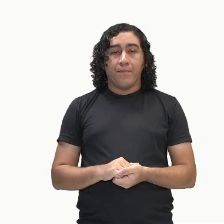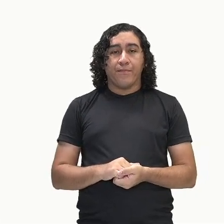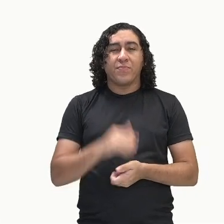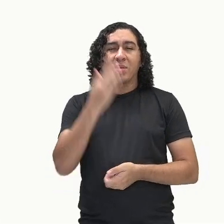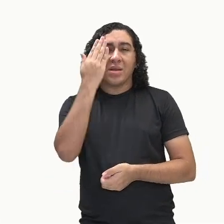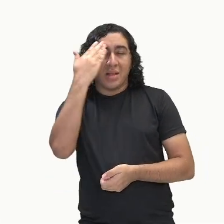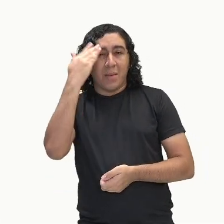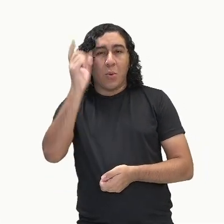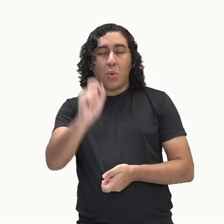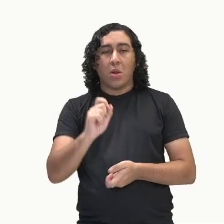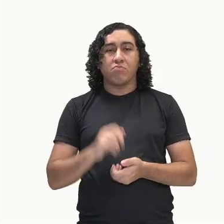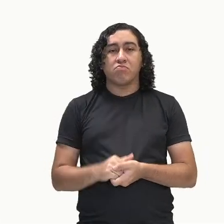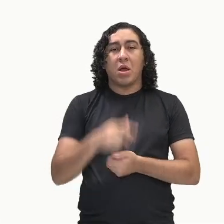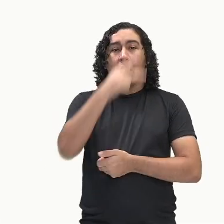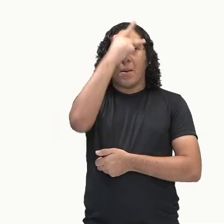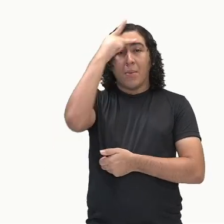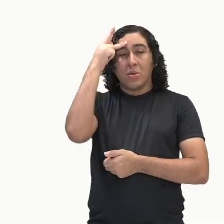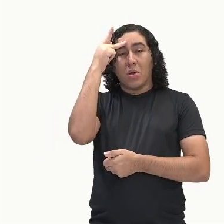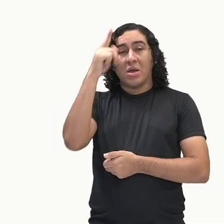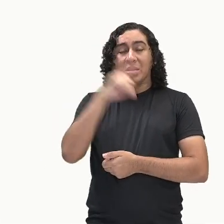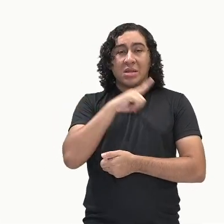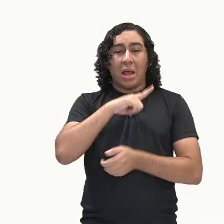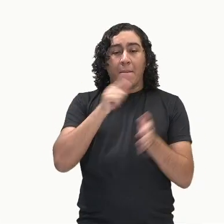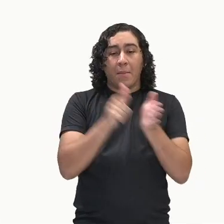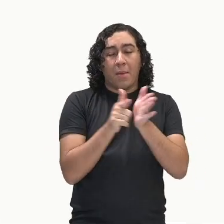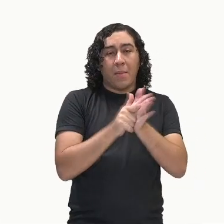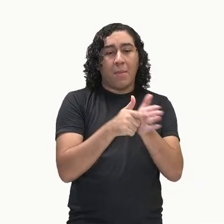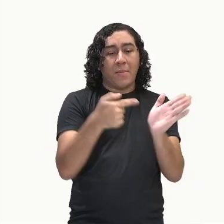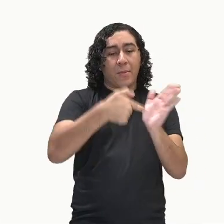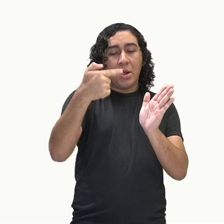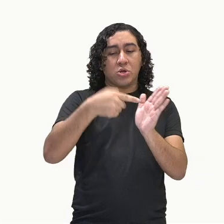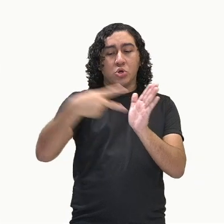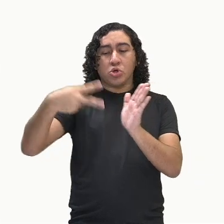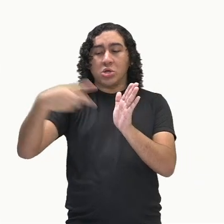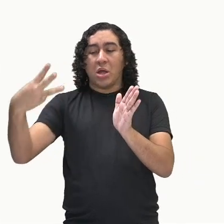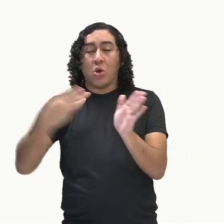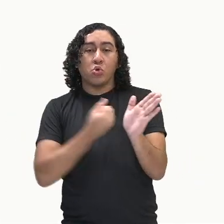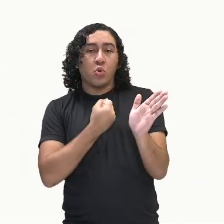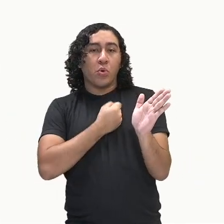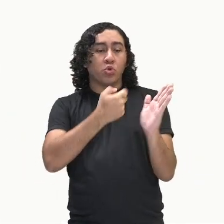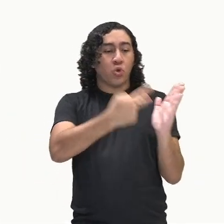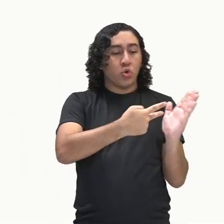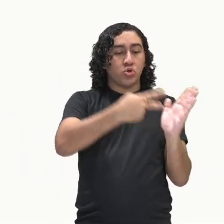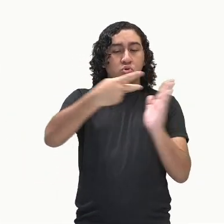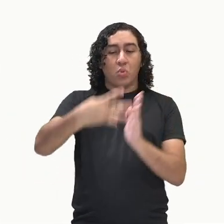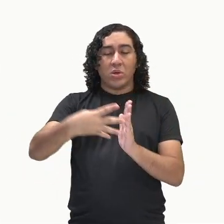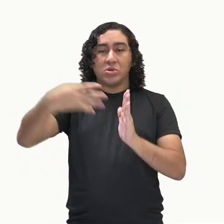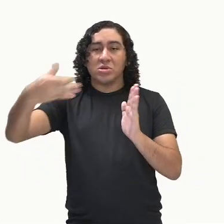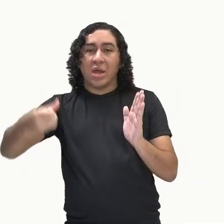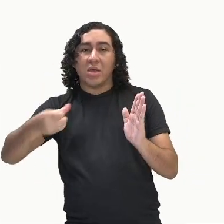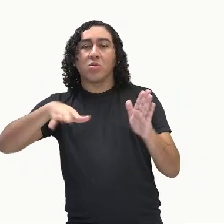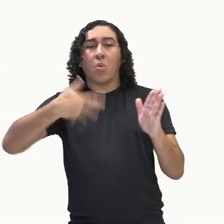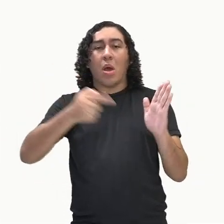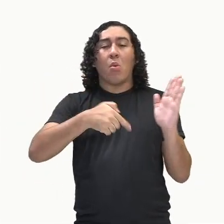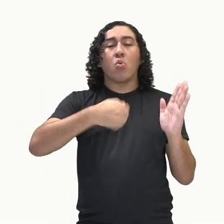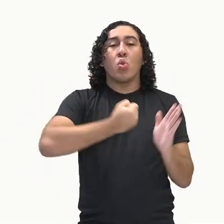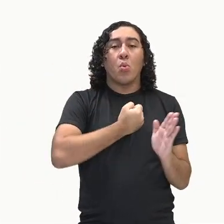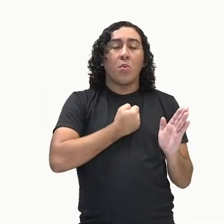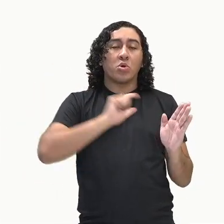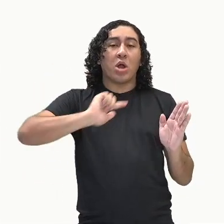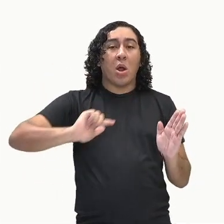Sabendo-se que as 3 primeiras senhas são 2, 4 e 6, qual o número